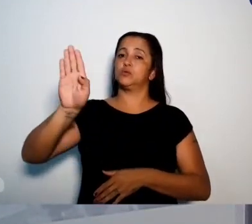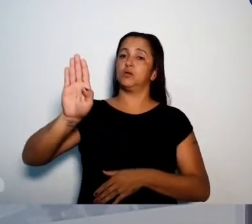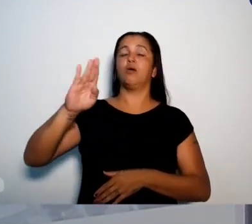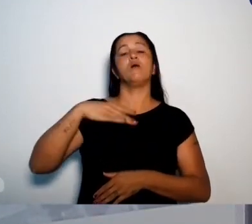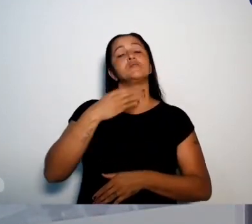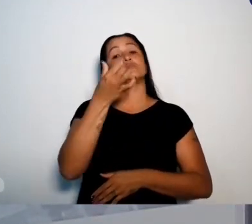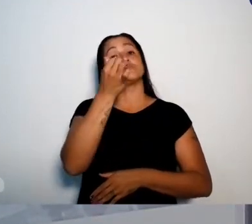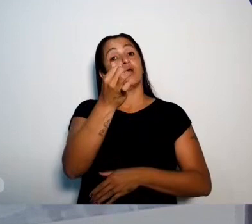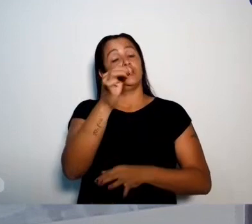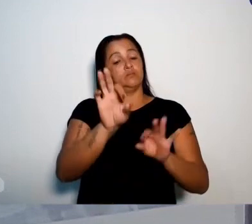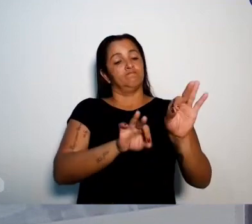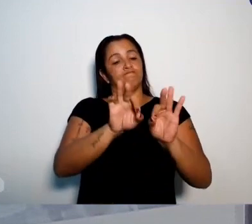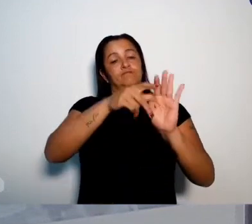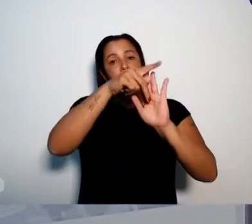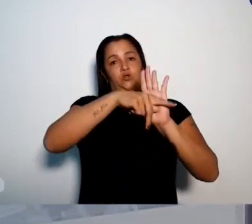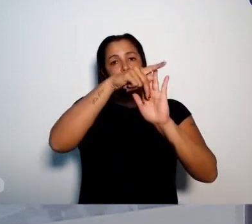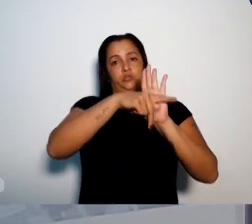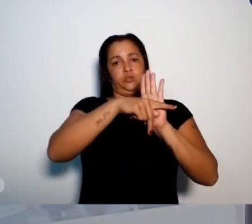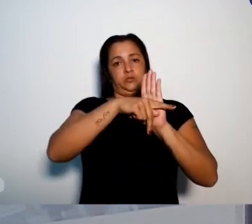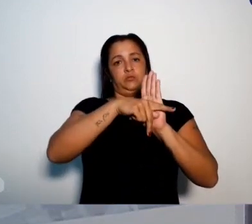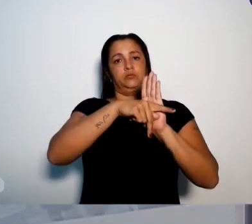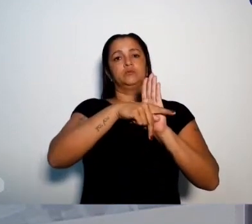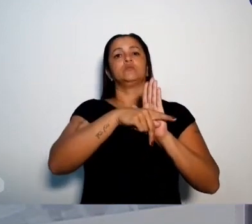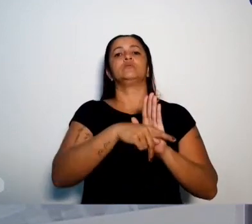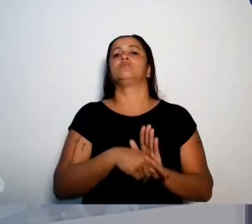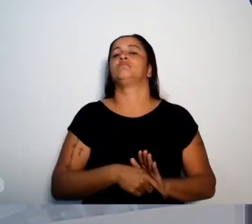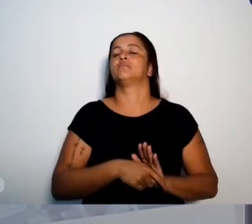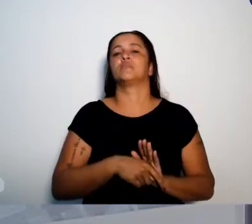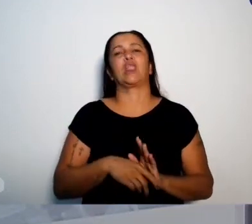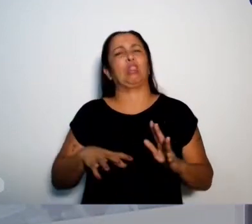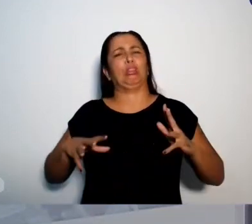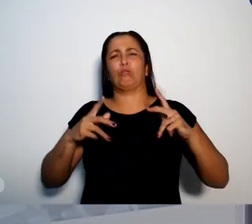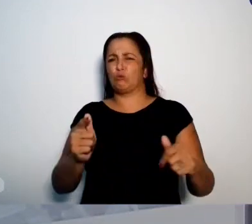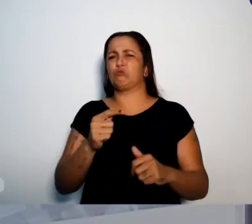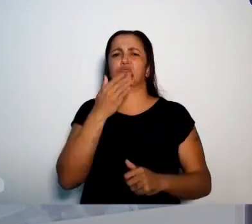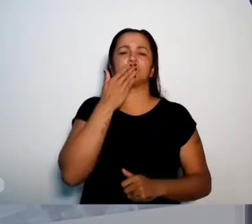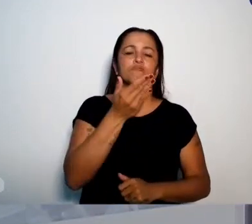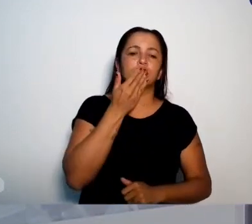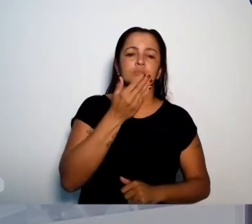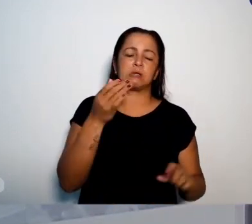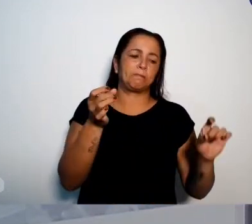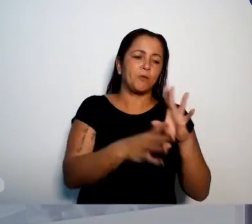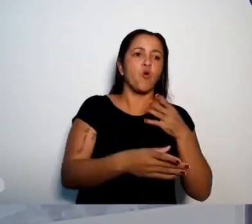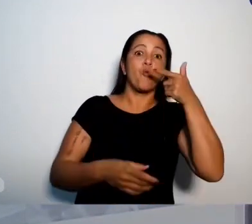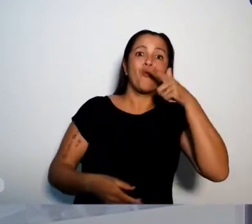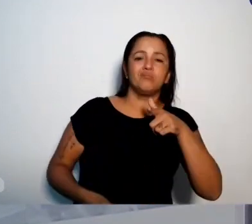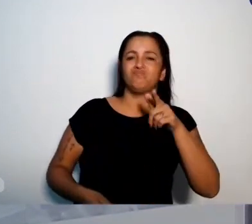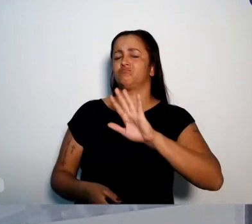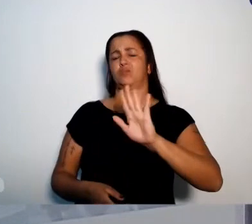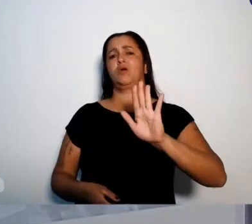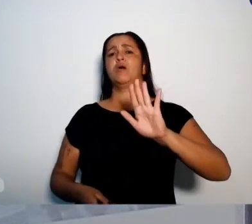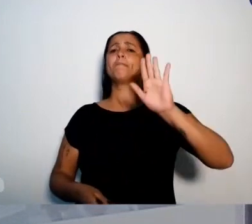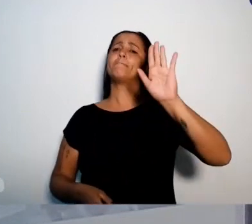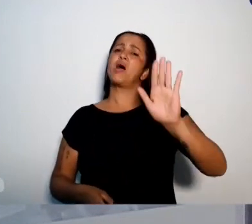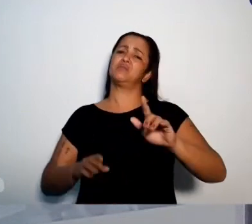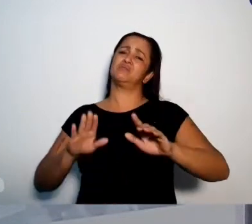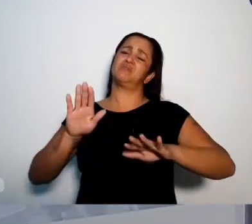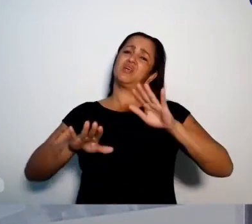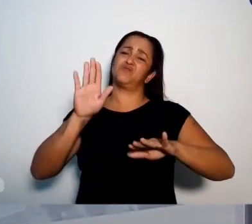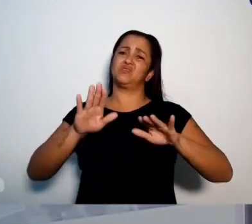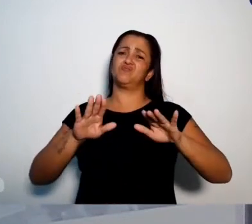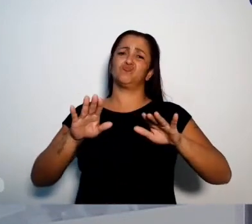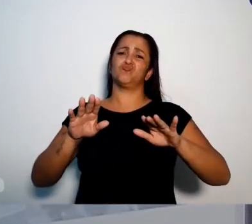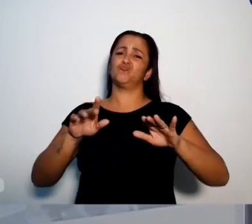projetos. Né? Nem todos os requerimentos foram atendidos, não depende só